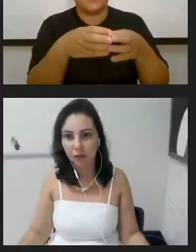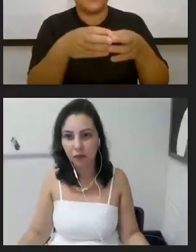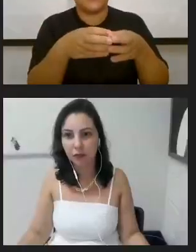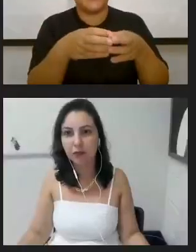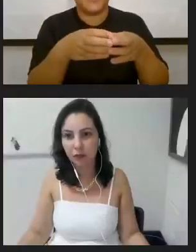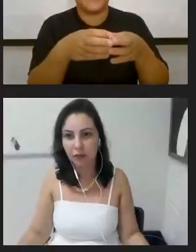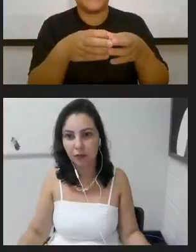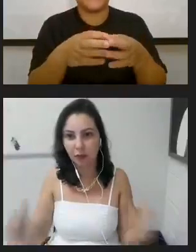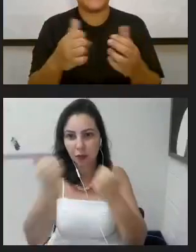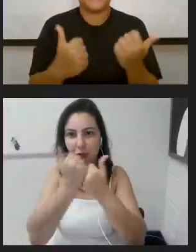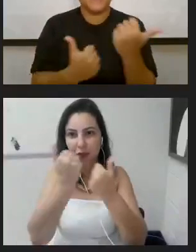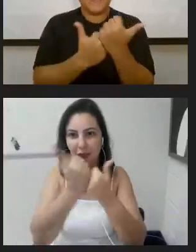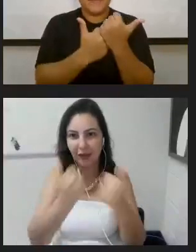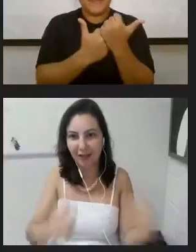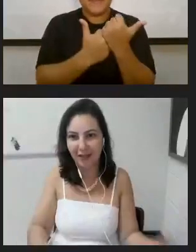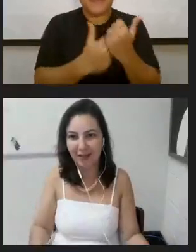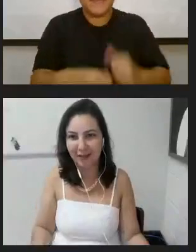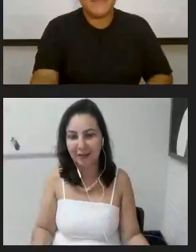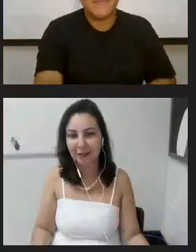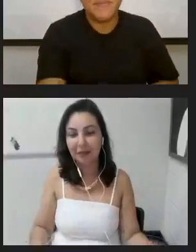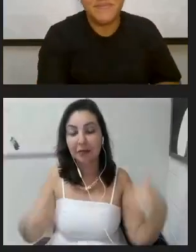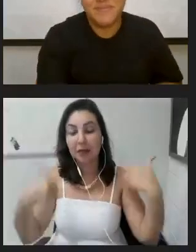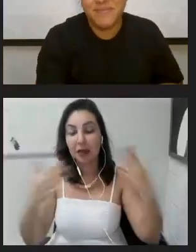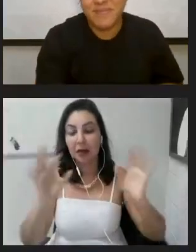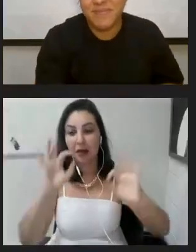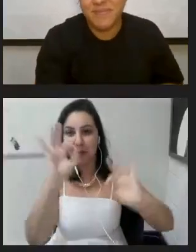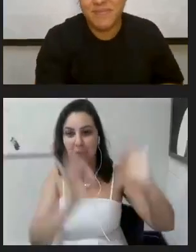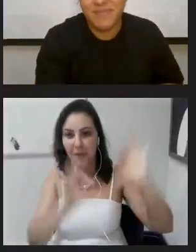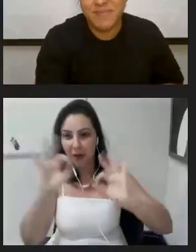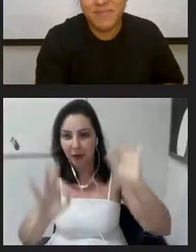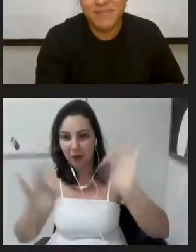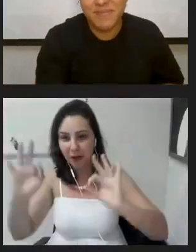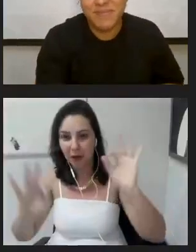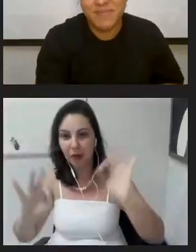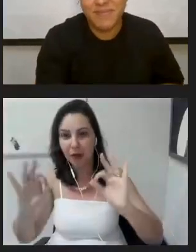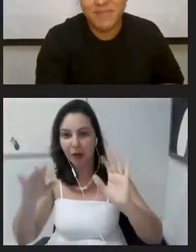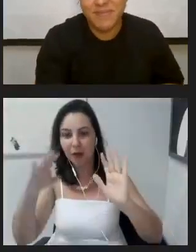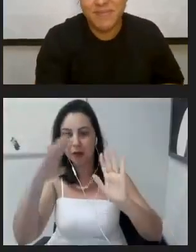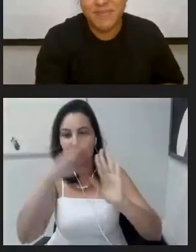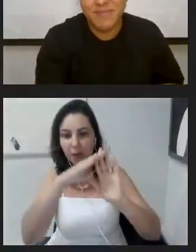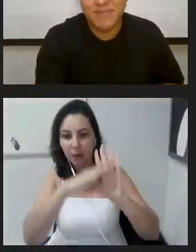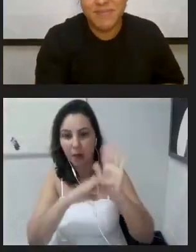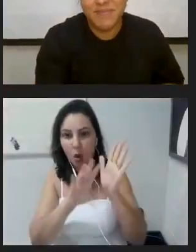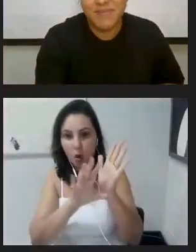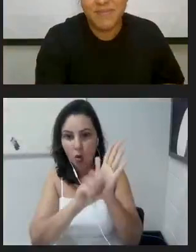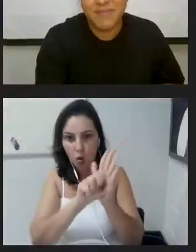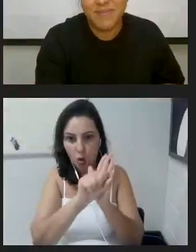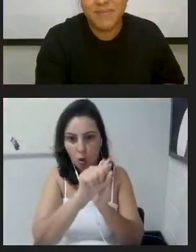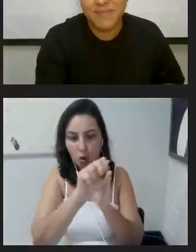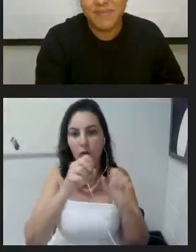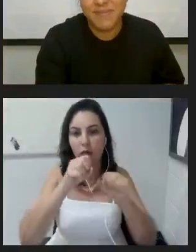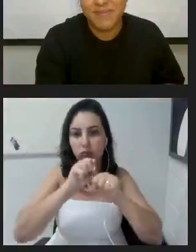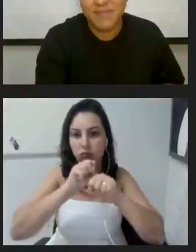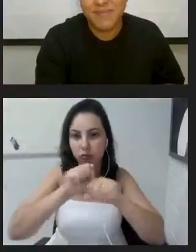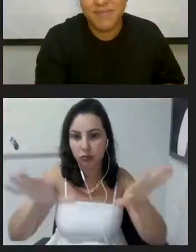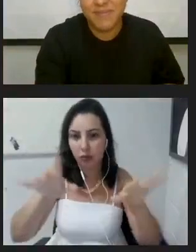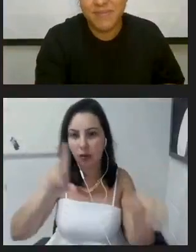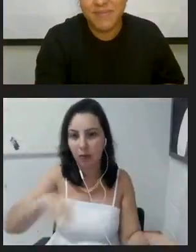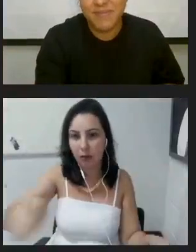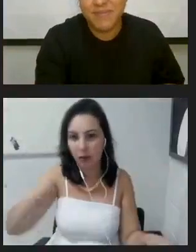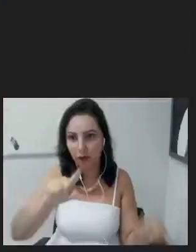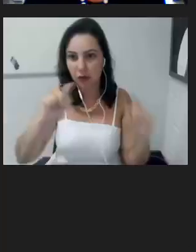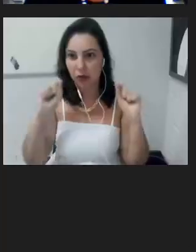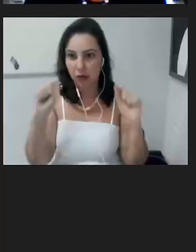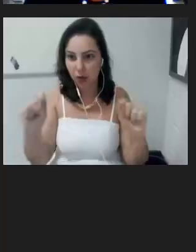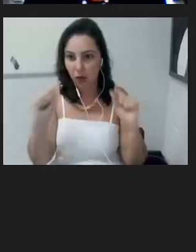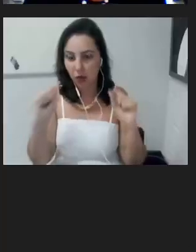gente elaborou um novo Forms que vai ser passado para vocês, que tem